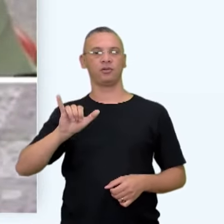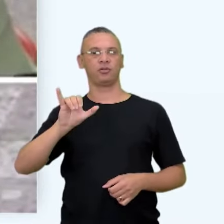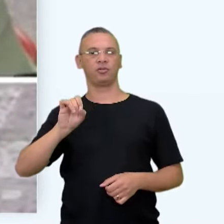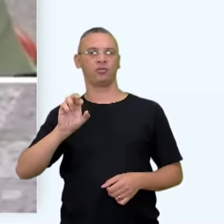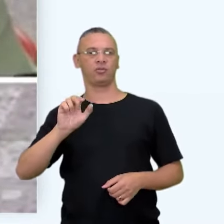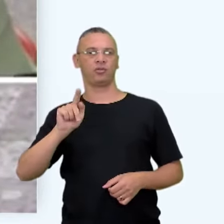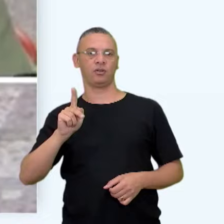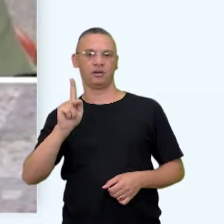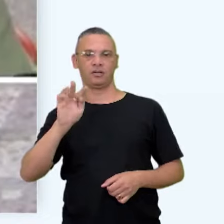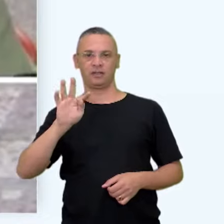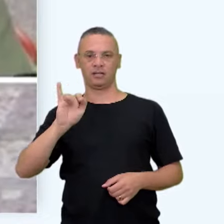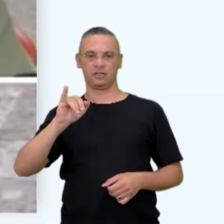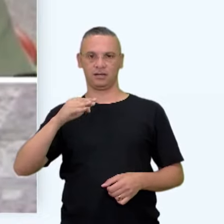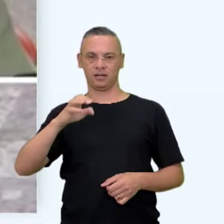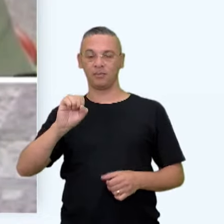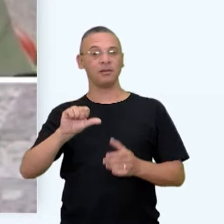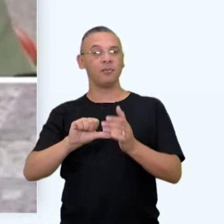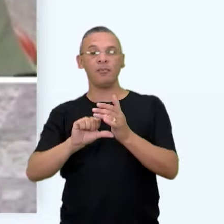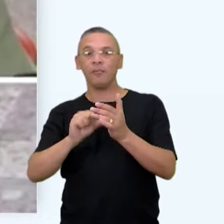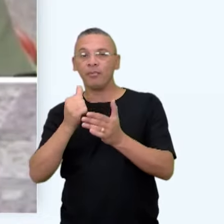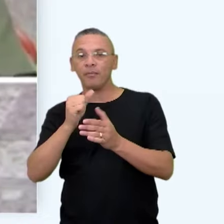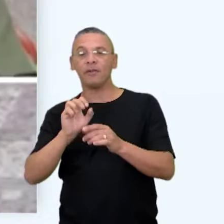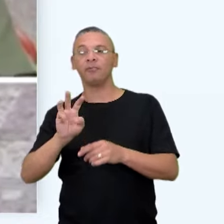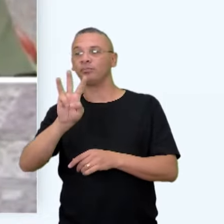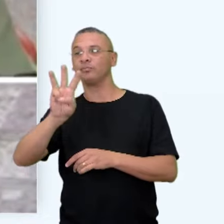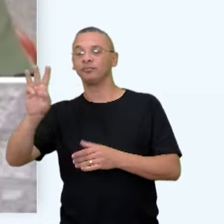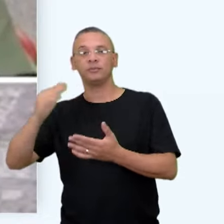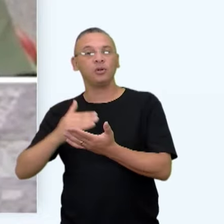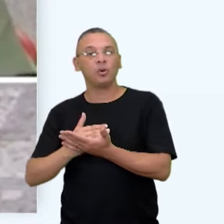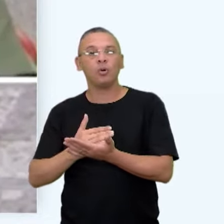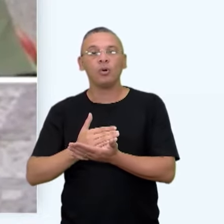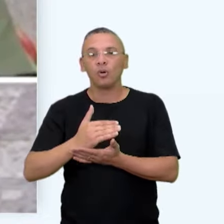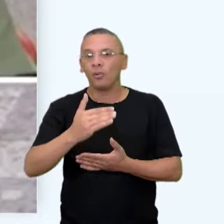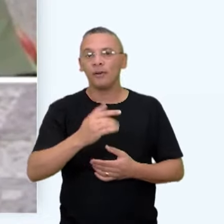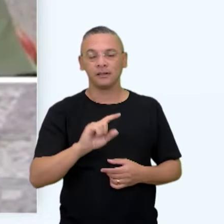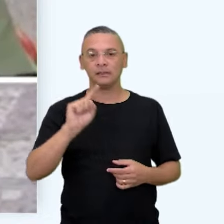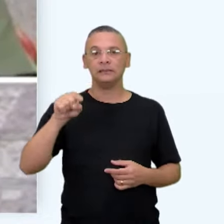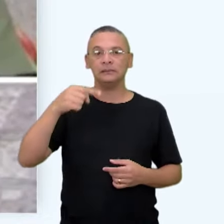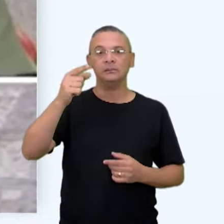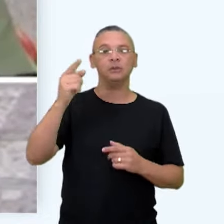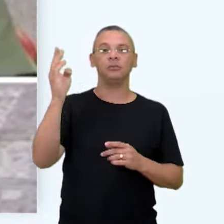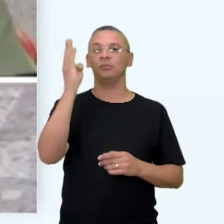no ar depois do Jornal do Brasil e depois da Folha, o que é curioso.